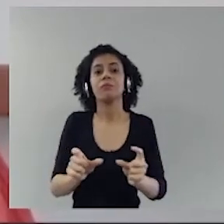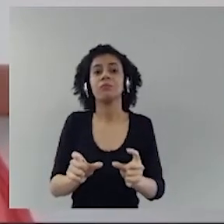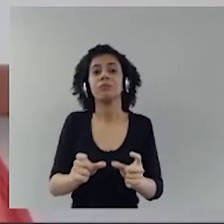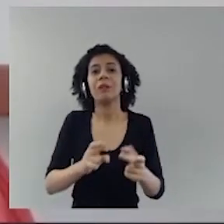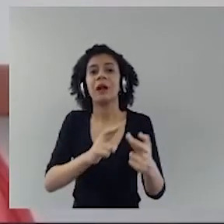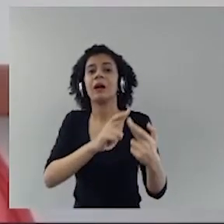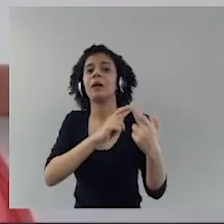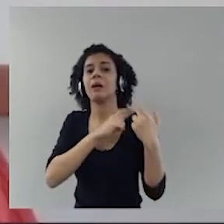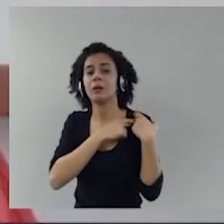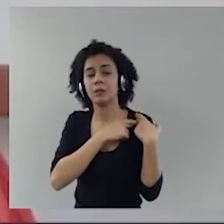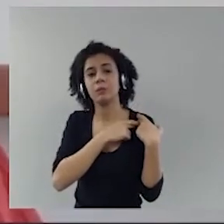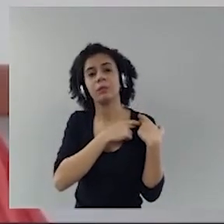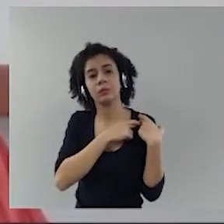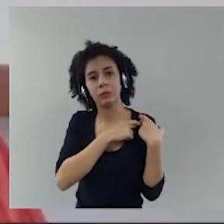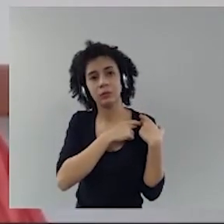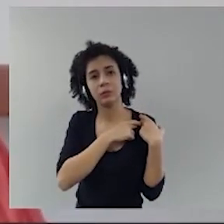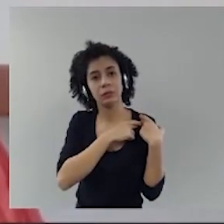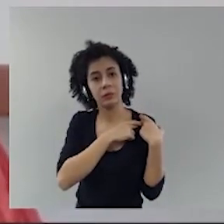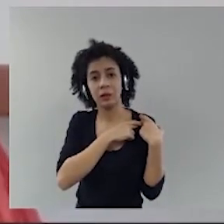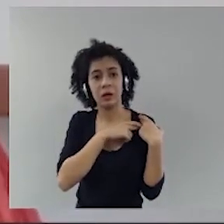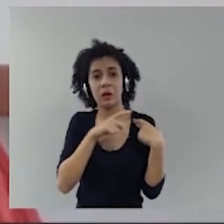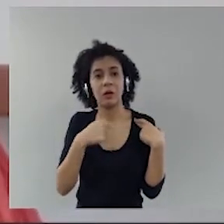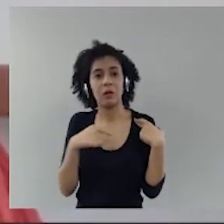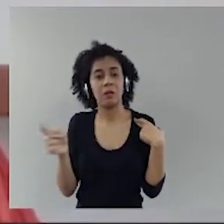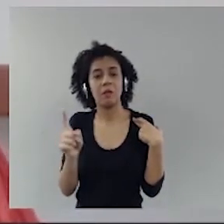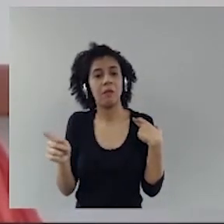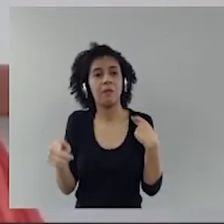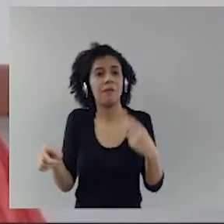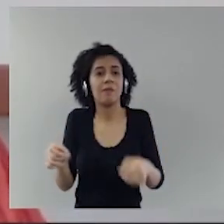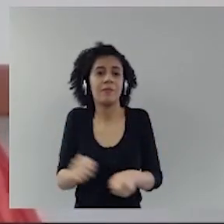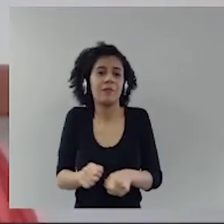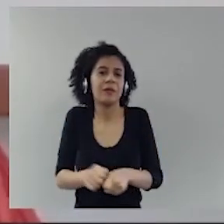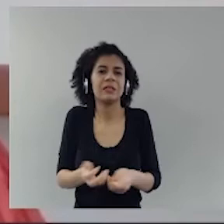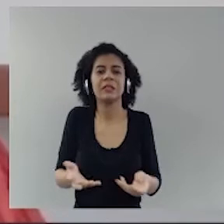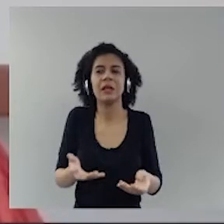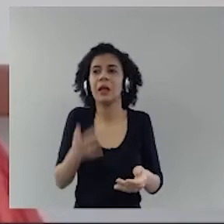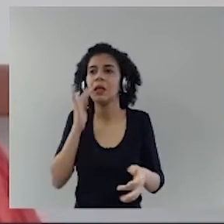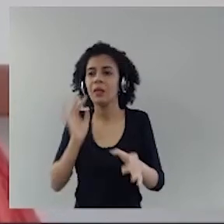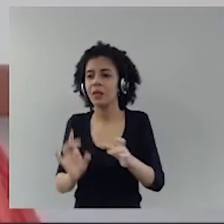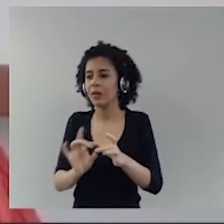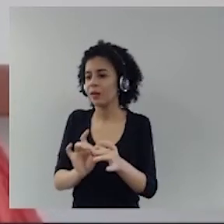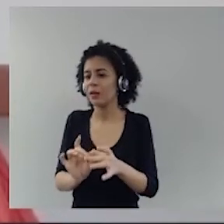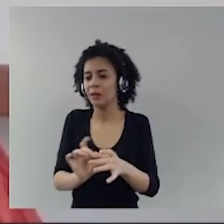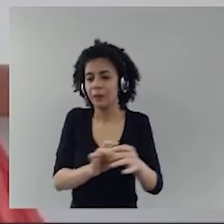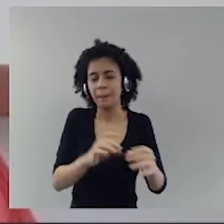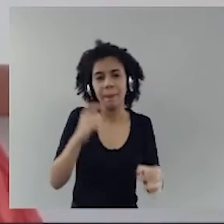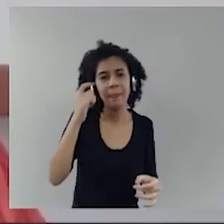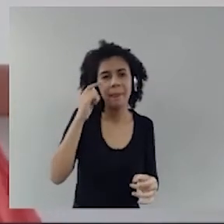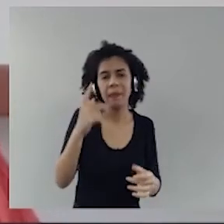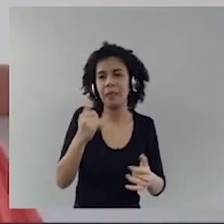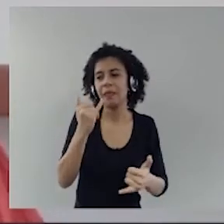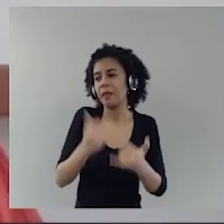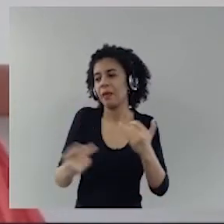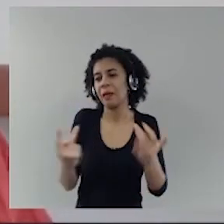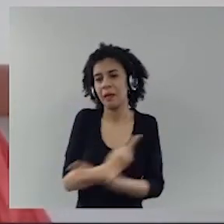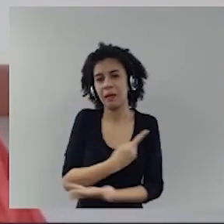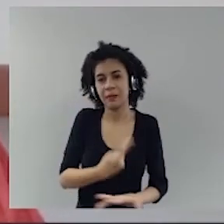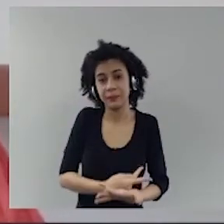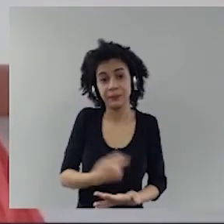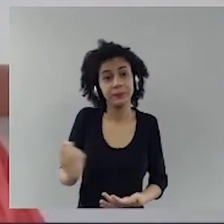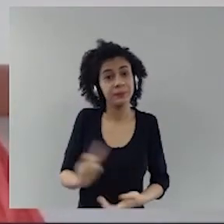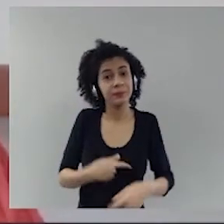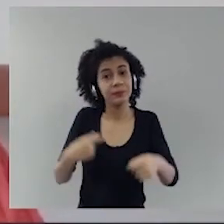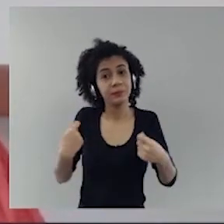a responsabilização não vamos fazer essa associação de ideias de maneira inadequada